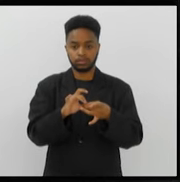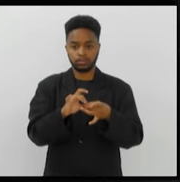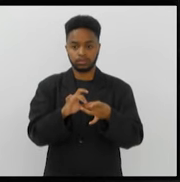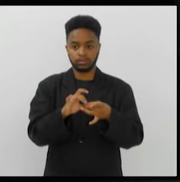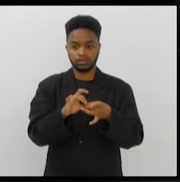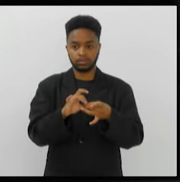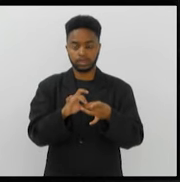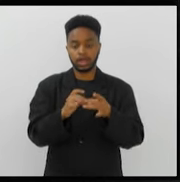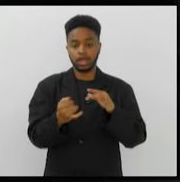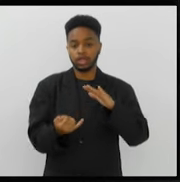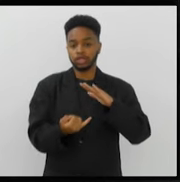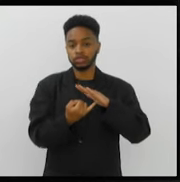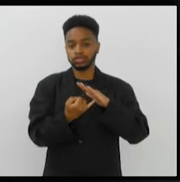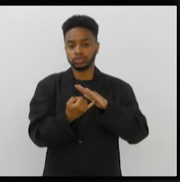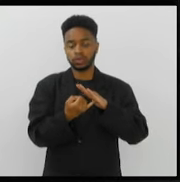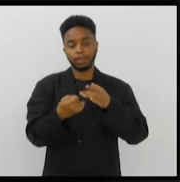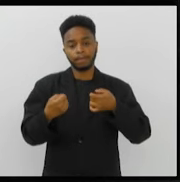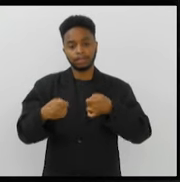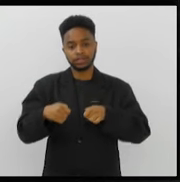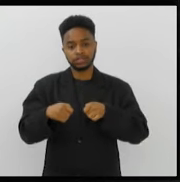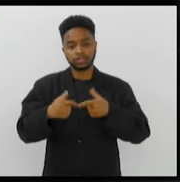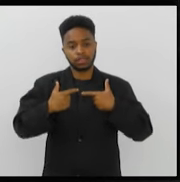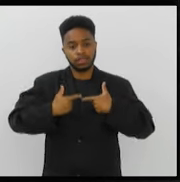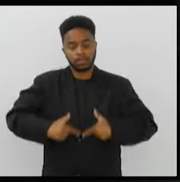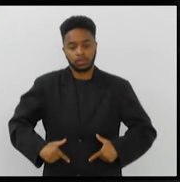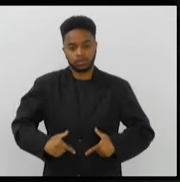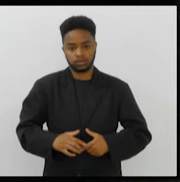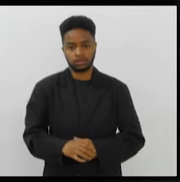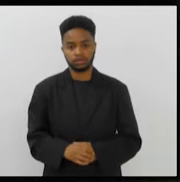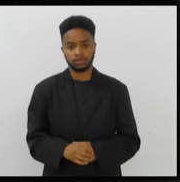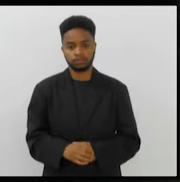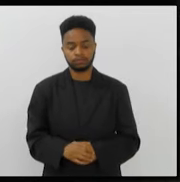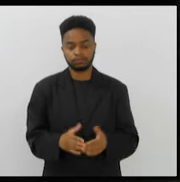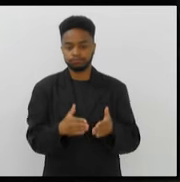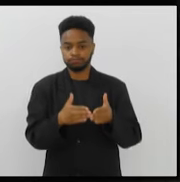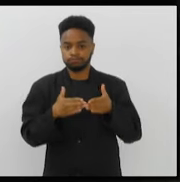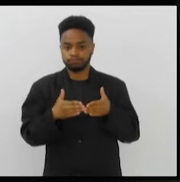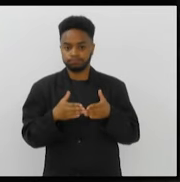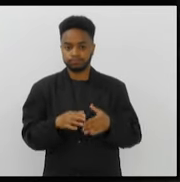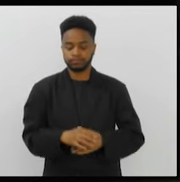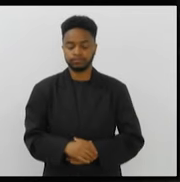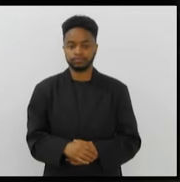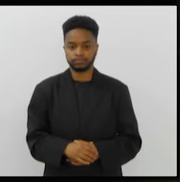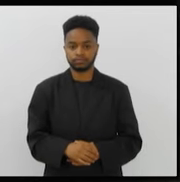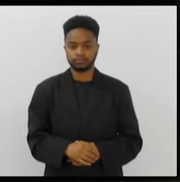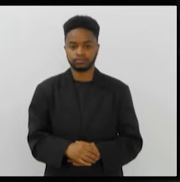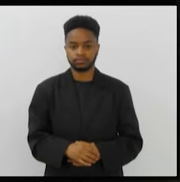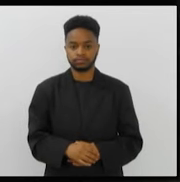com uma instituição que deveria ser imparcial, isenta.